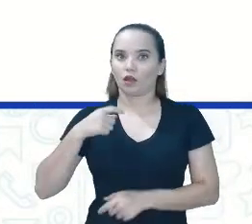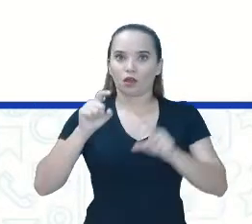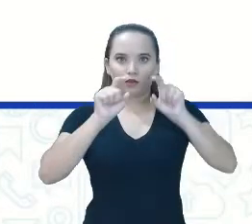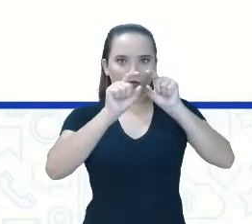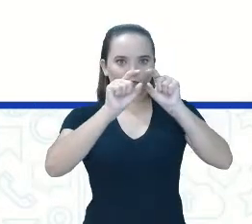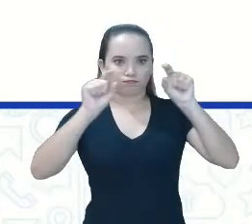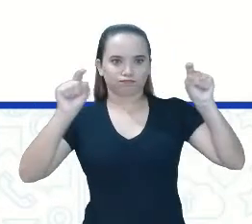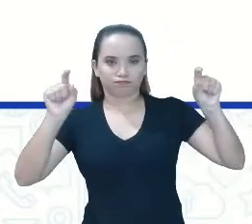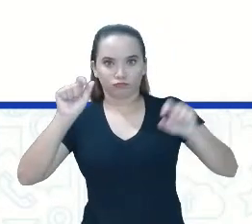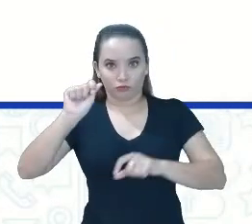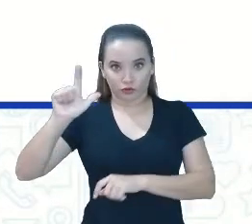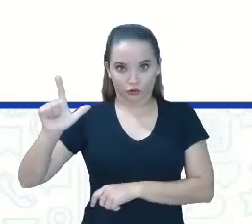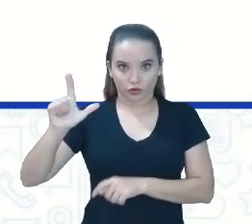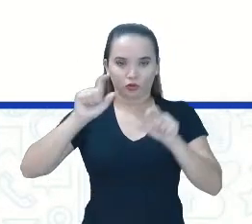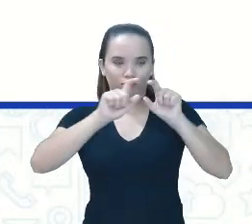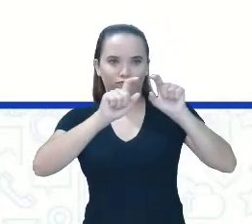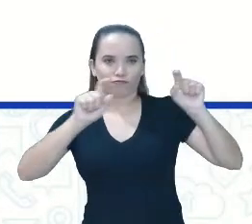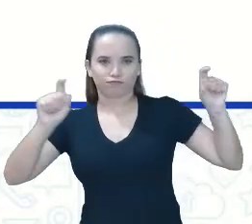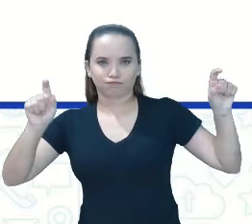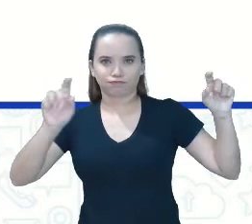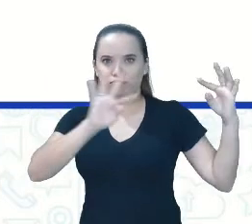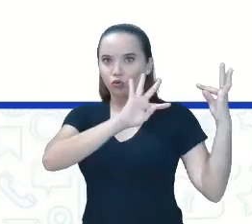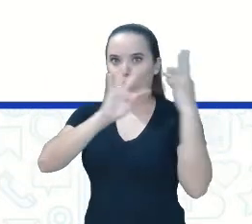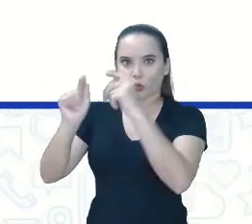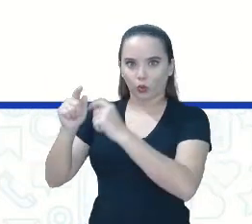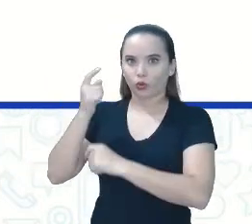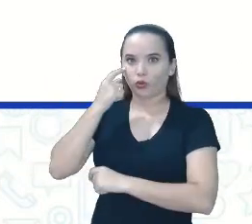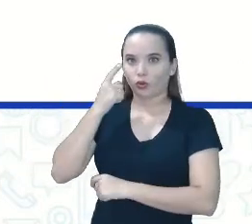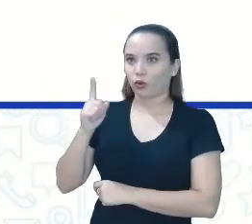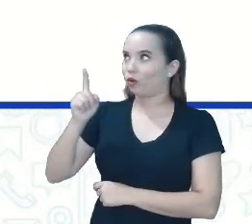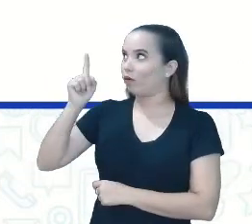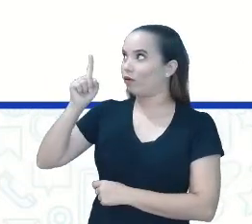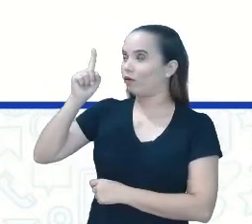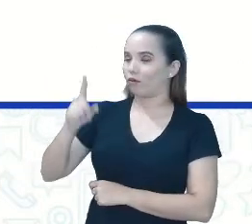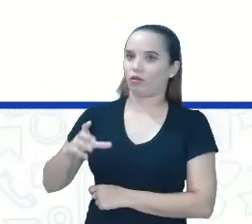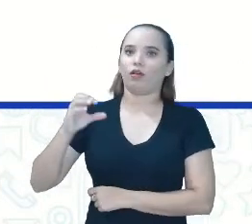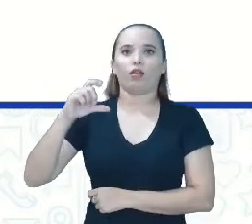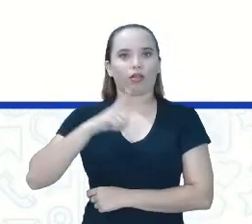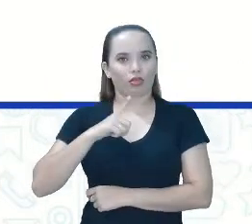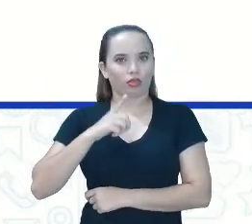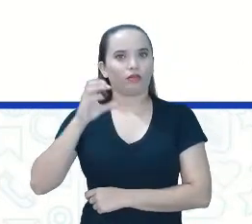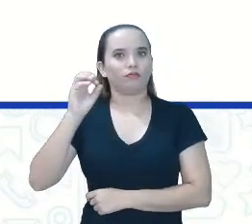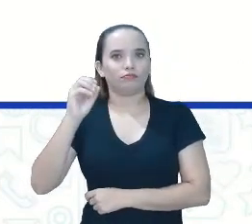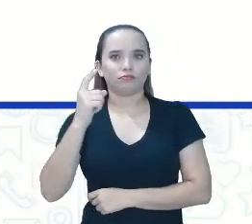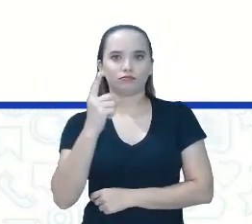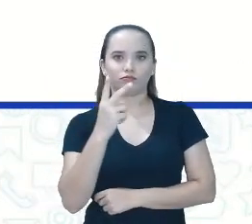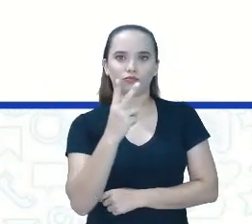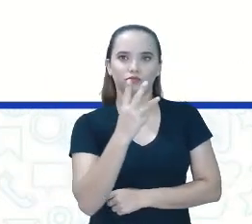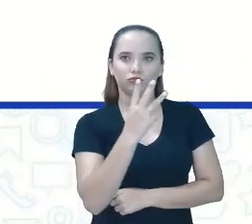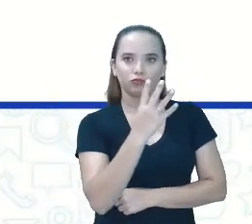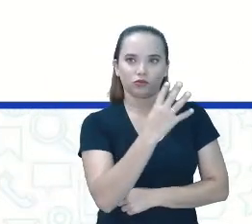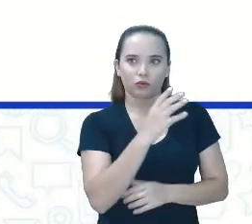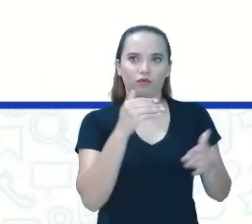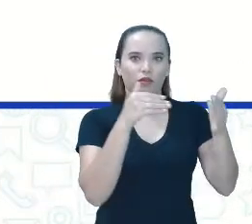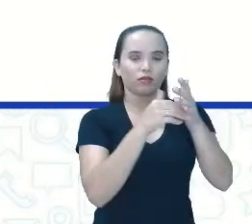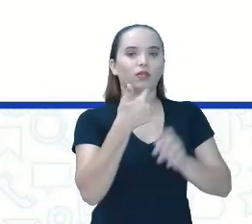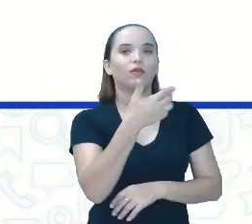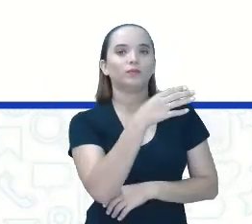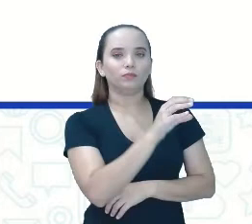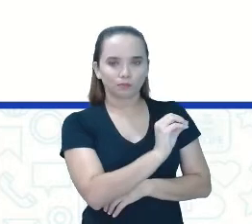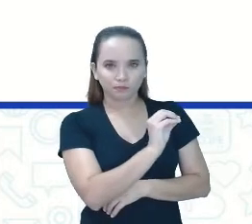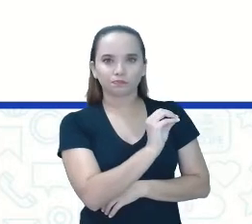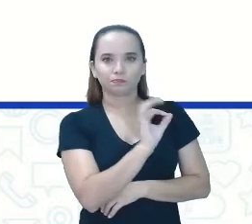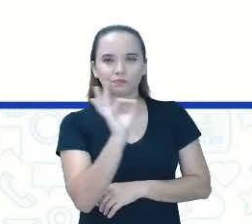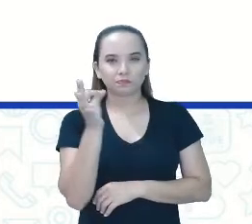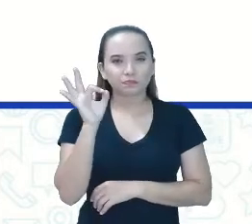azul todos esses números. Você pode notar aí que a gente tem os números 0, 1, 2, 3 e vai até o número